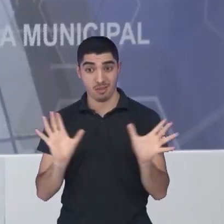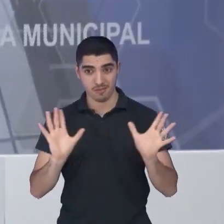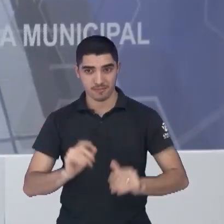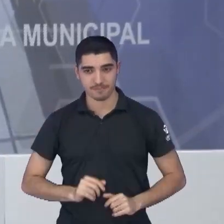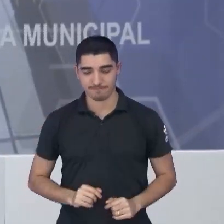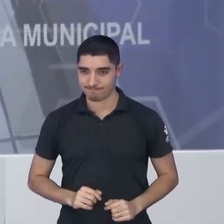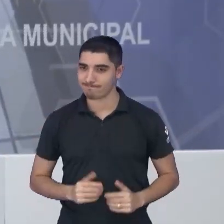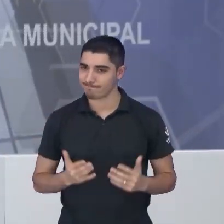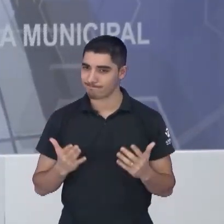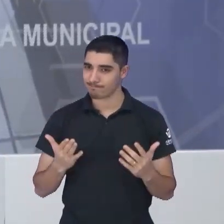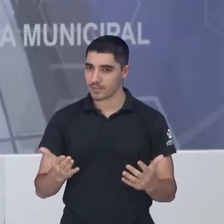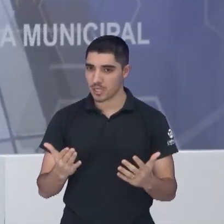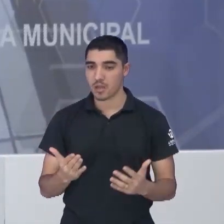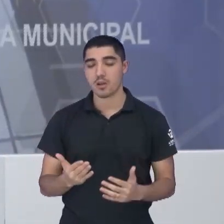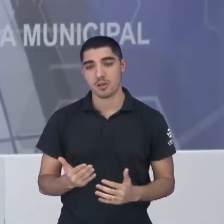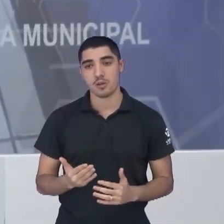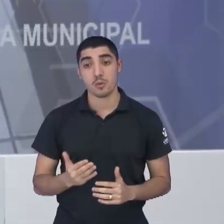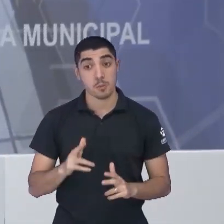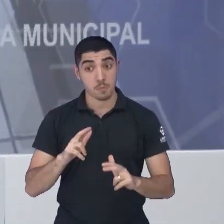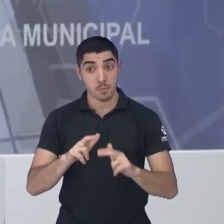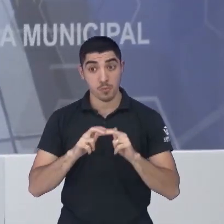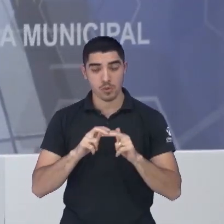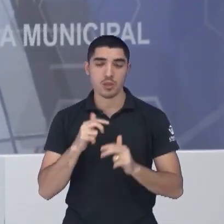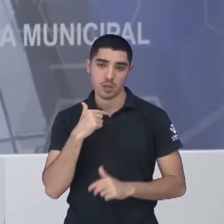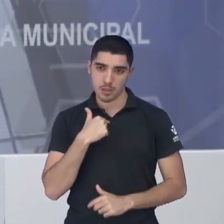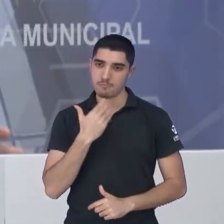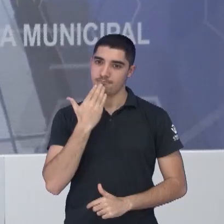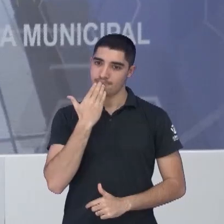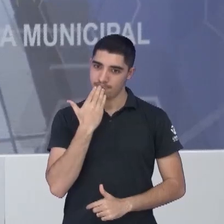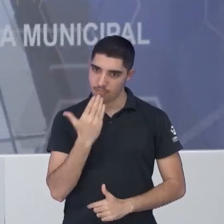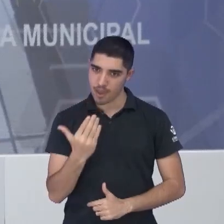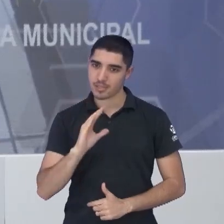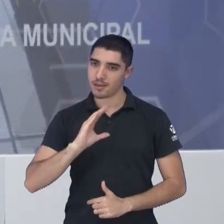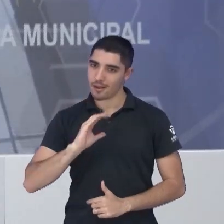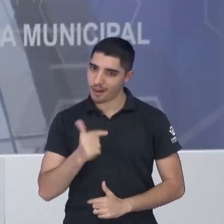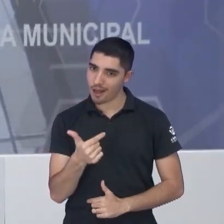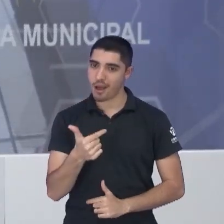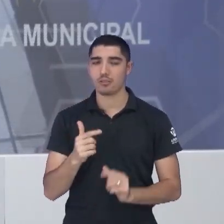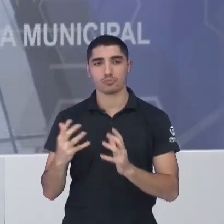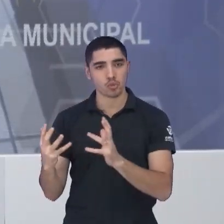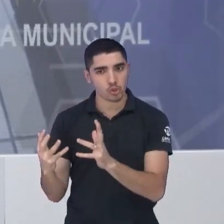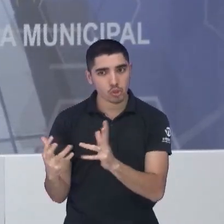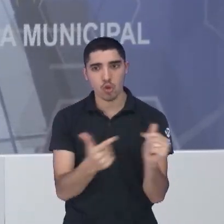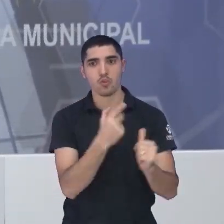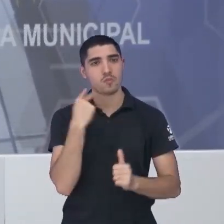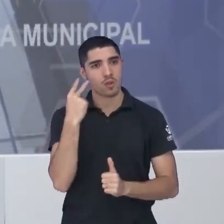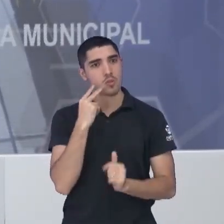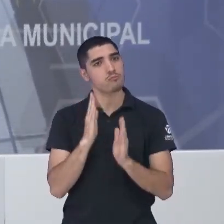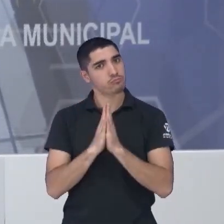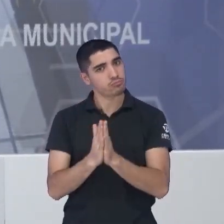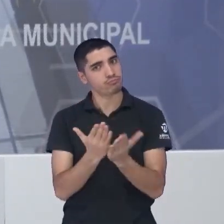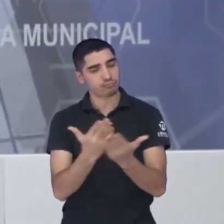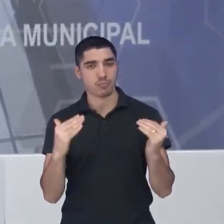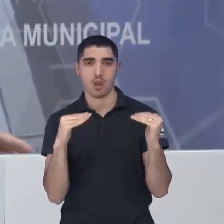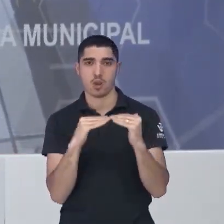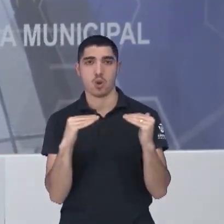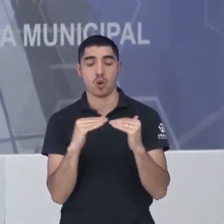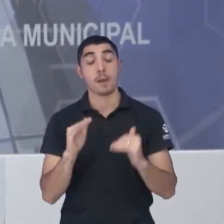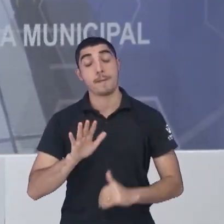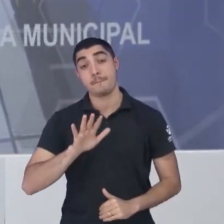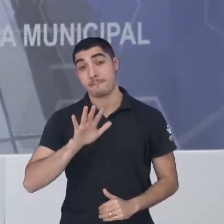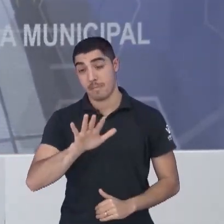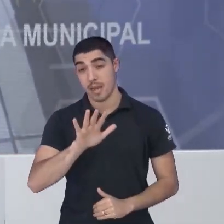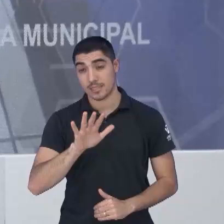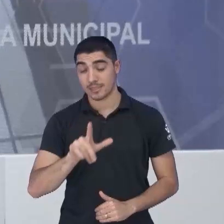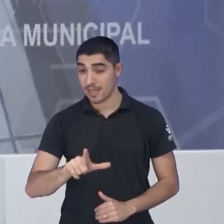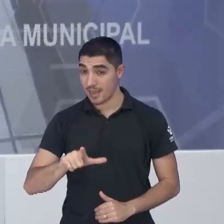senhores, claro, evidentemente eu vou pedir o voto de vocês ao nosso projeto, mas também vou pedir,